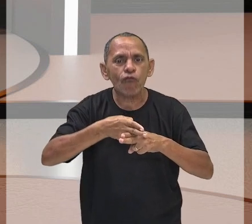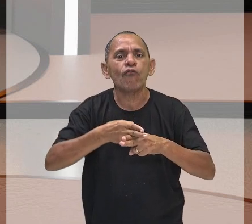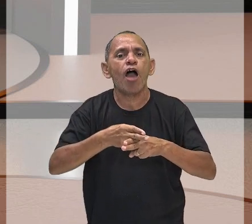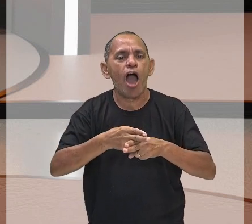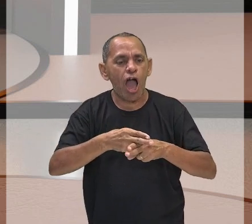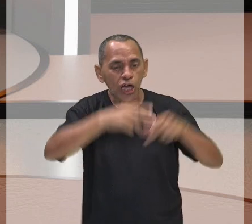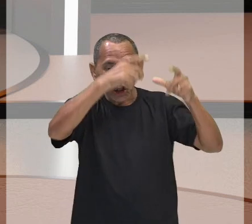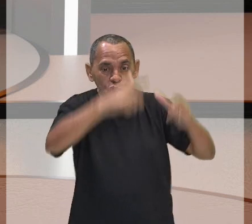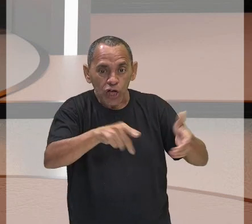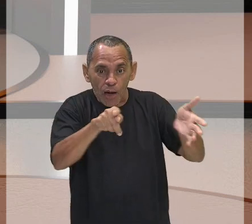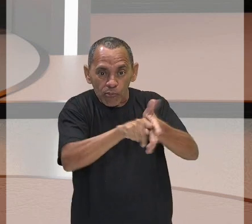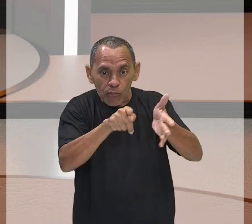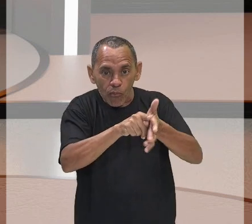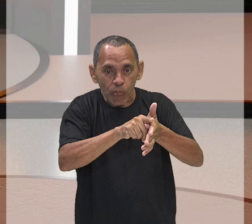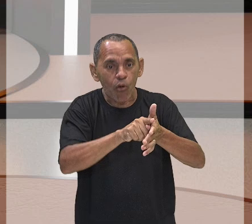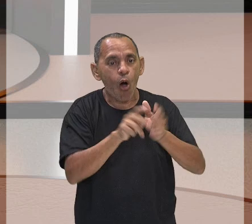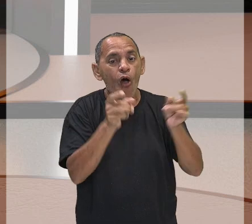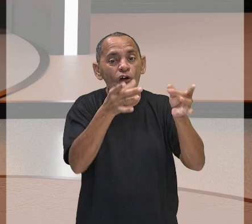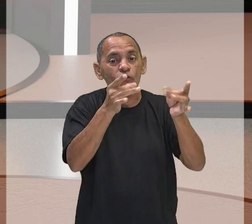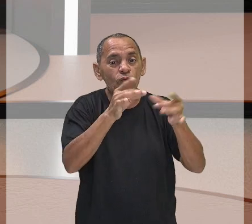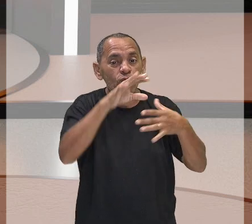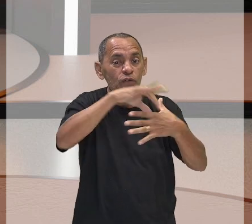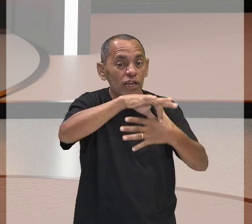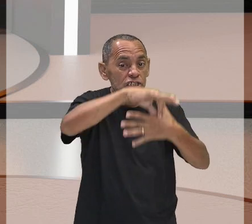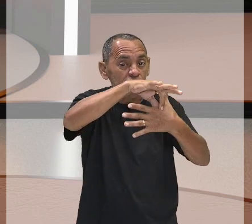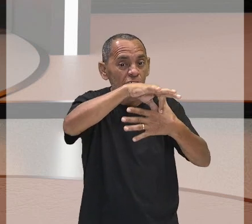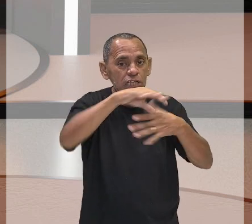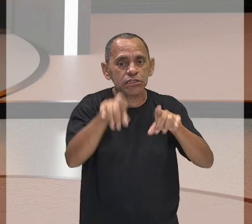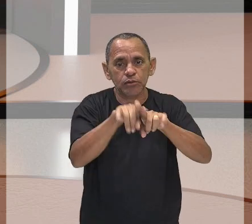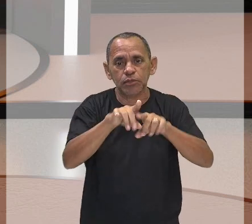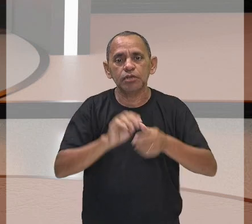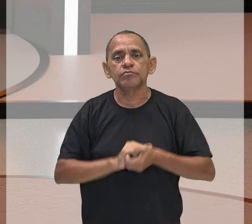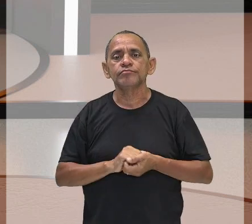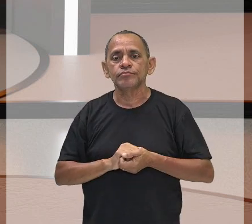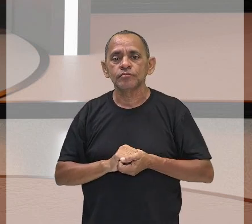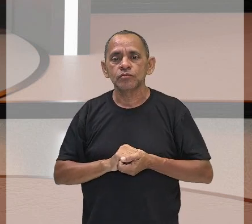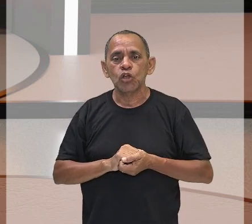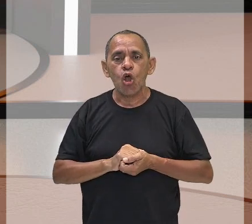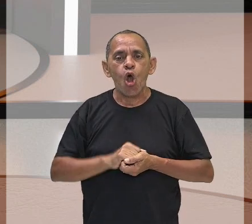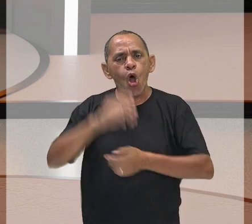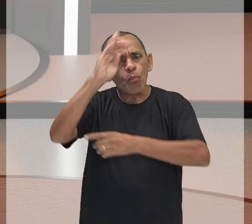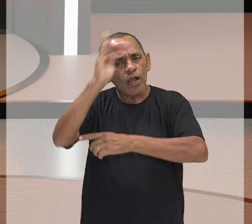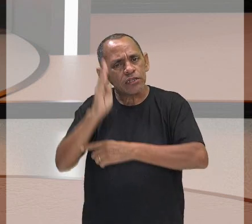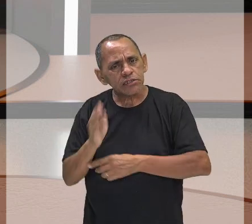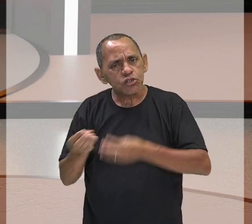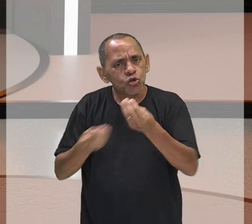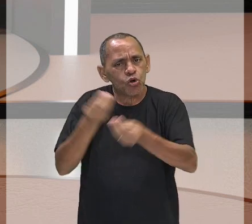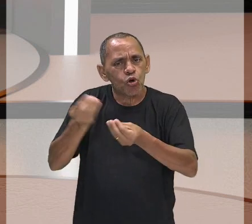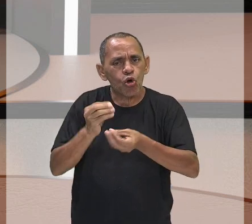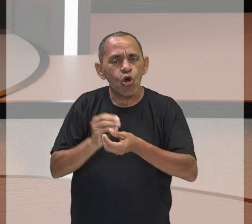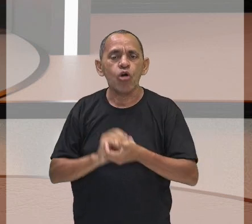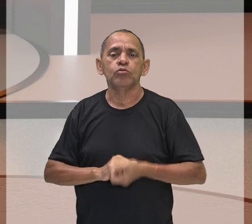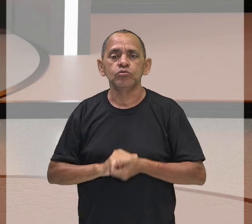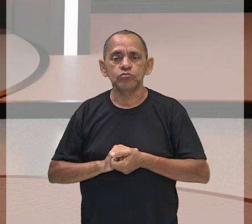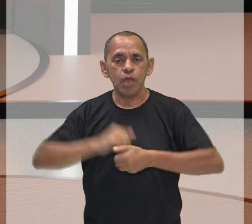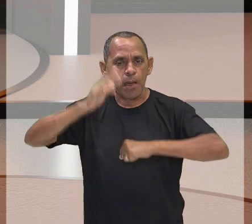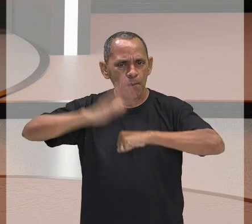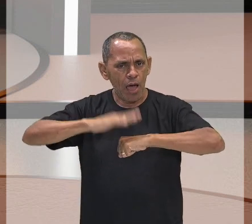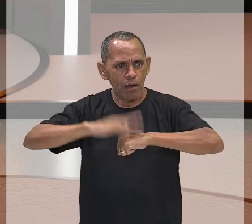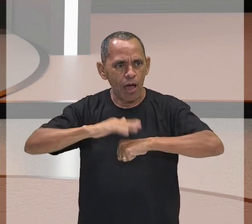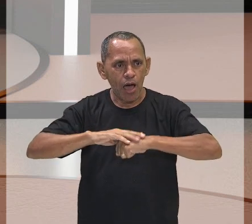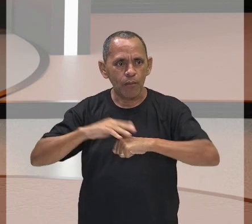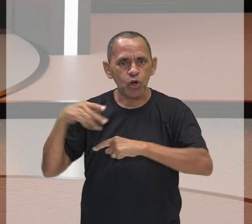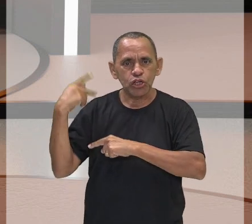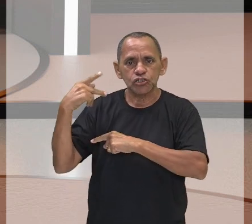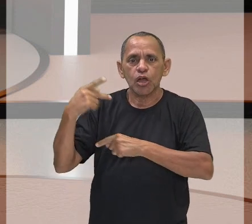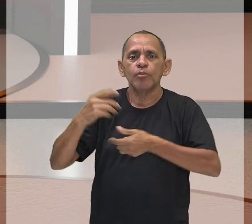portos, o Brasil se torna um mercado consumidor inglês. E à medida que o Brasil se torna emancipado politicamente, de